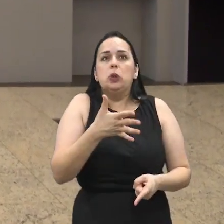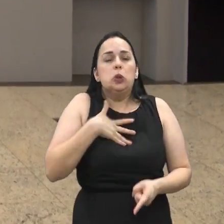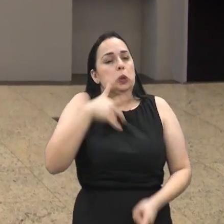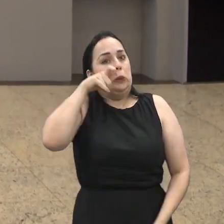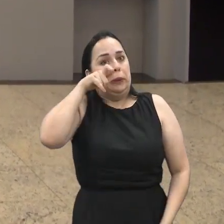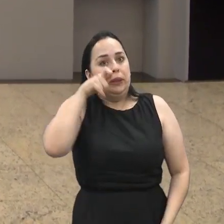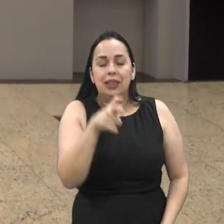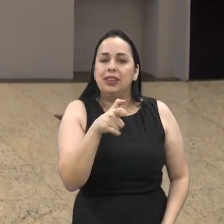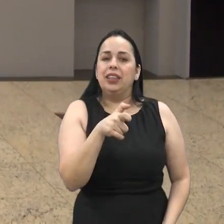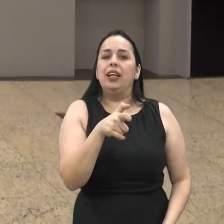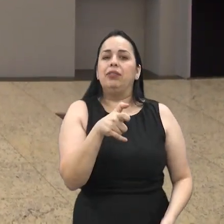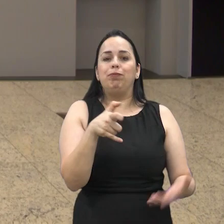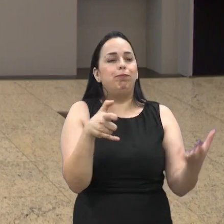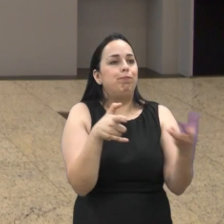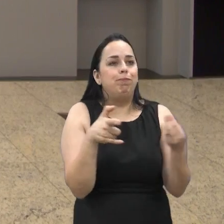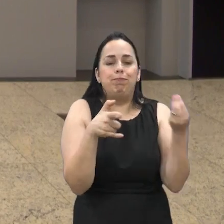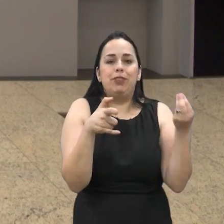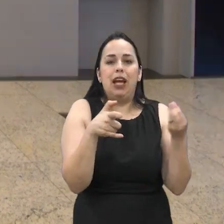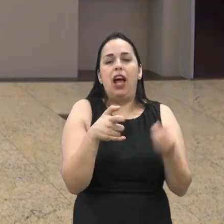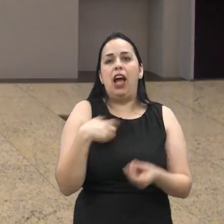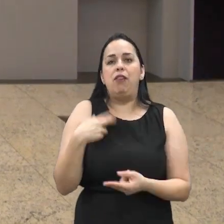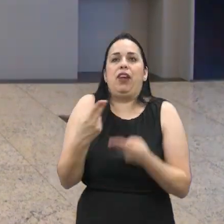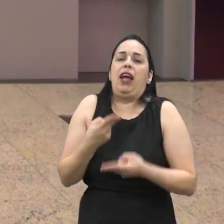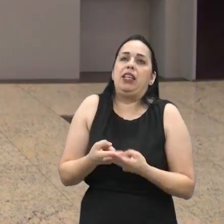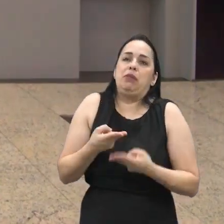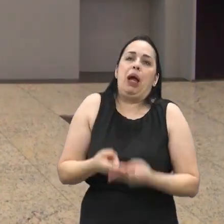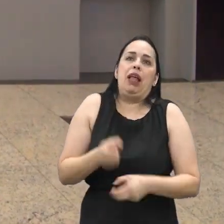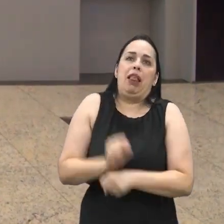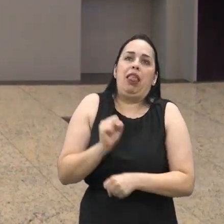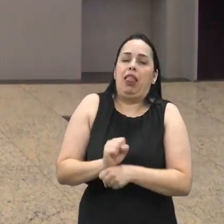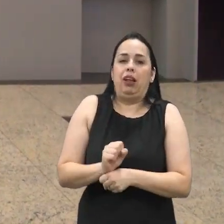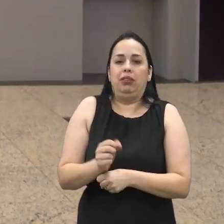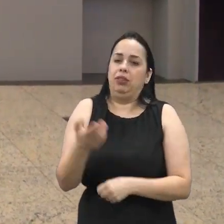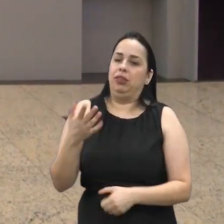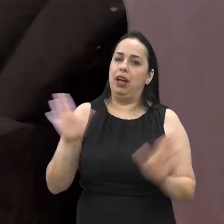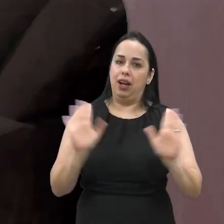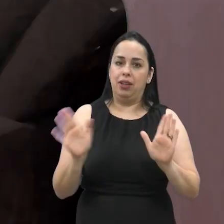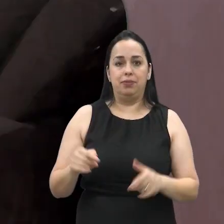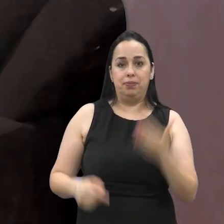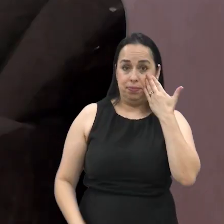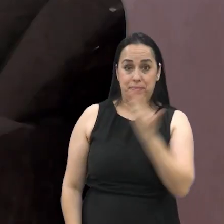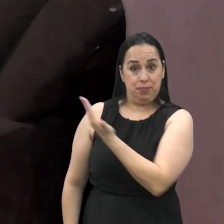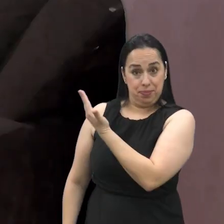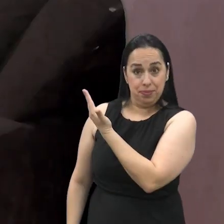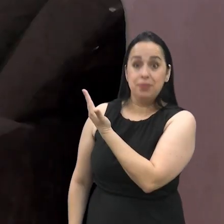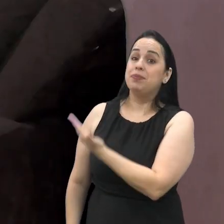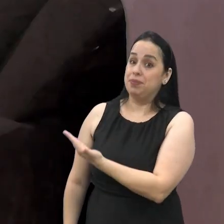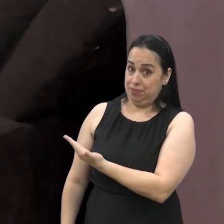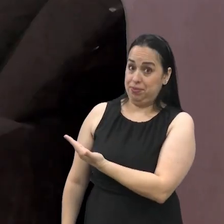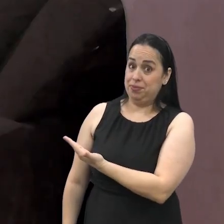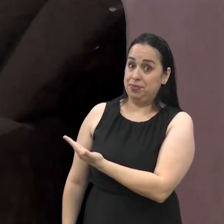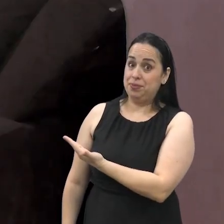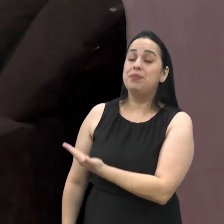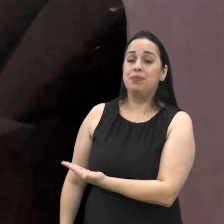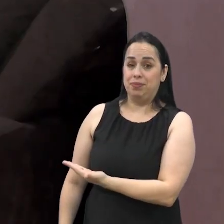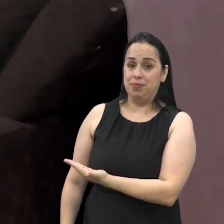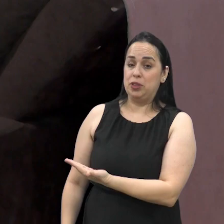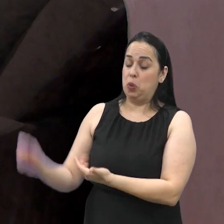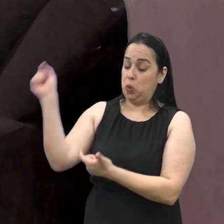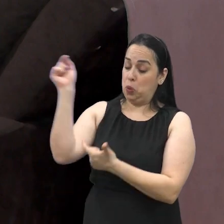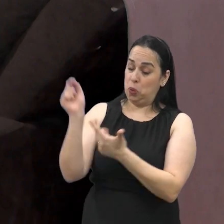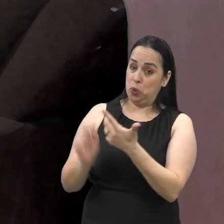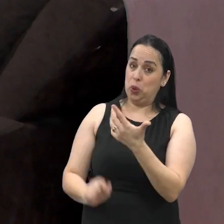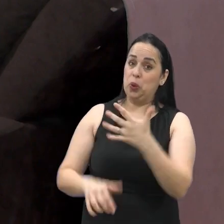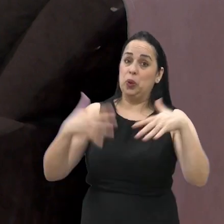me interessa muito e eu não tenho muita paciência de esperar chegar no streaming. Netflix, Prime Video, Disney+,